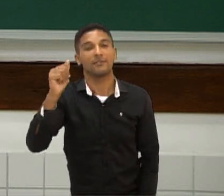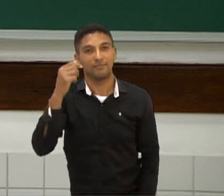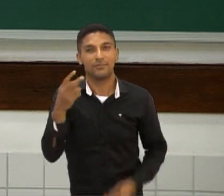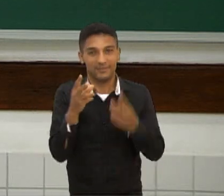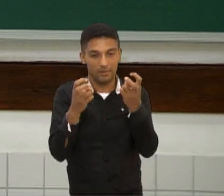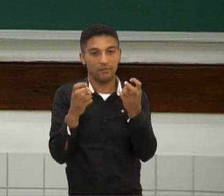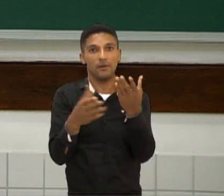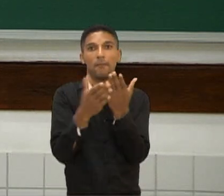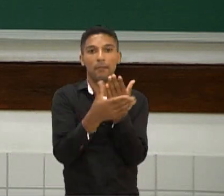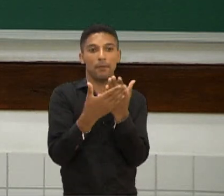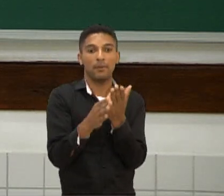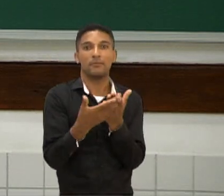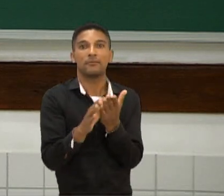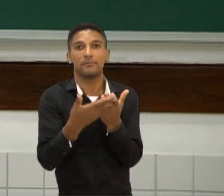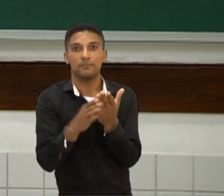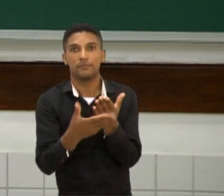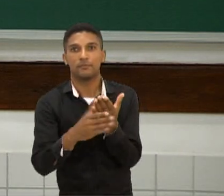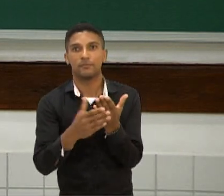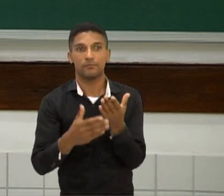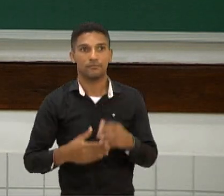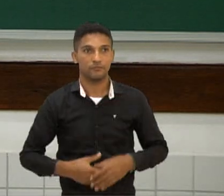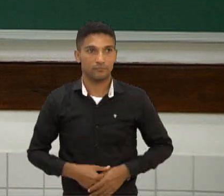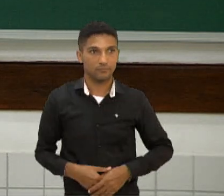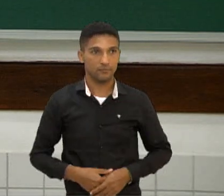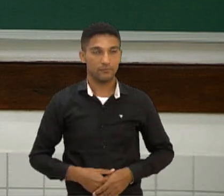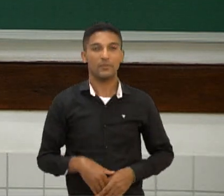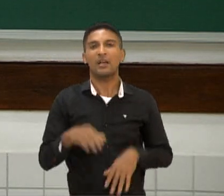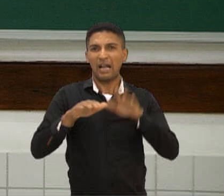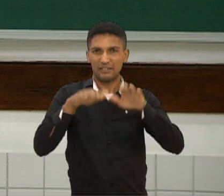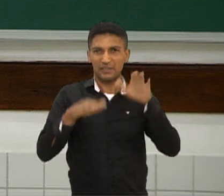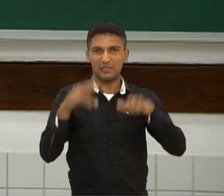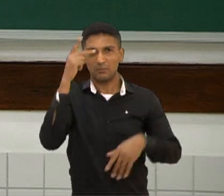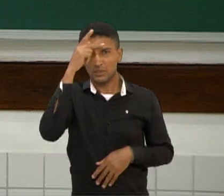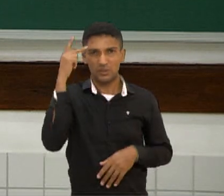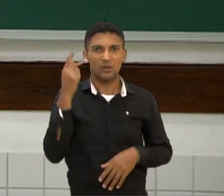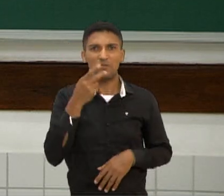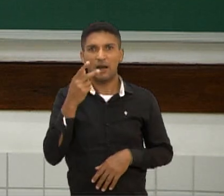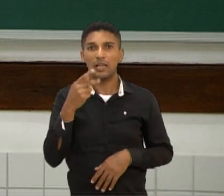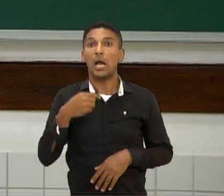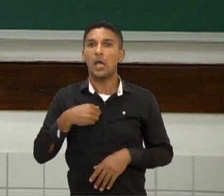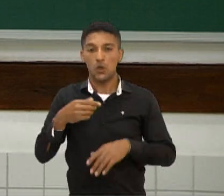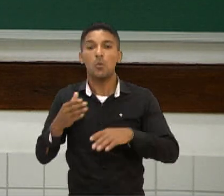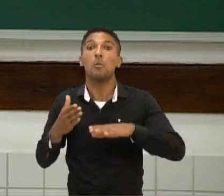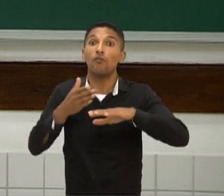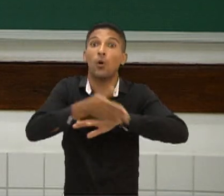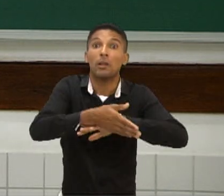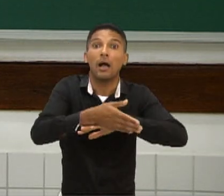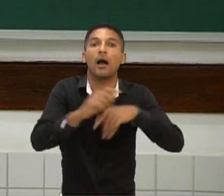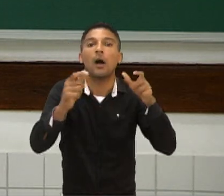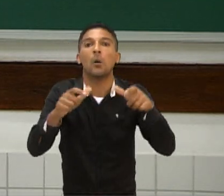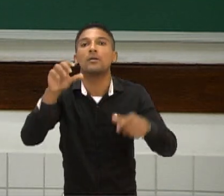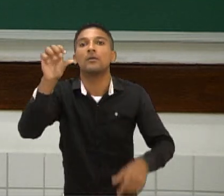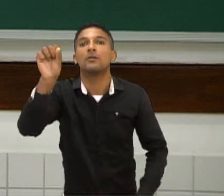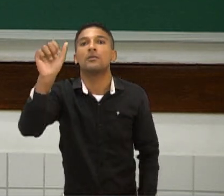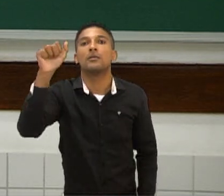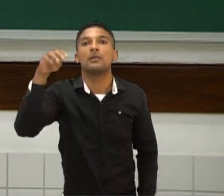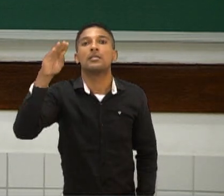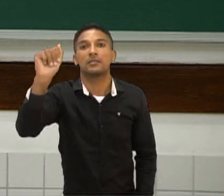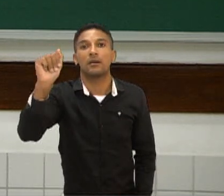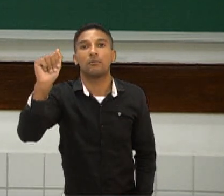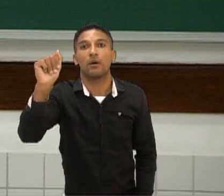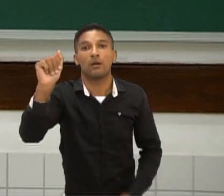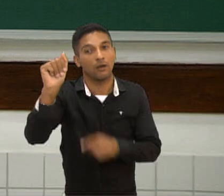estilo musical seja apenas samba, ou que as pessoas vão apenas dançar samba, né? Isso é o nome dado